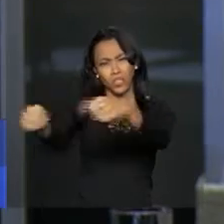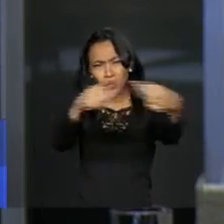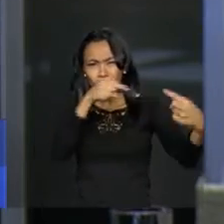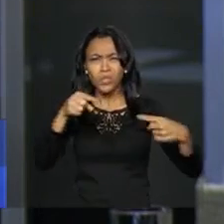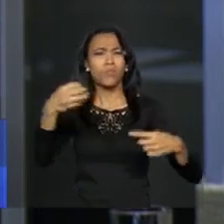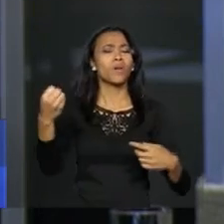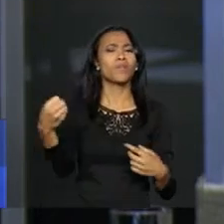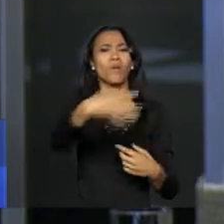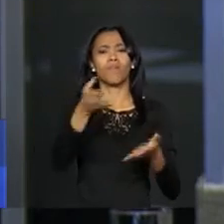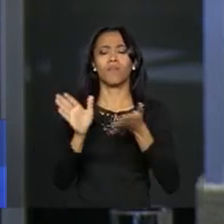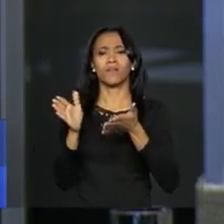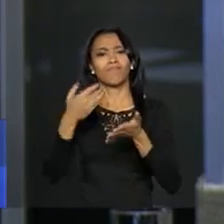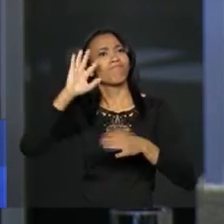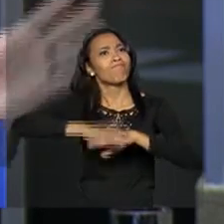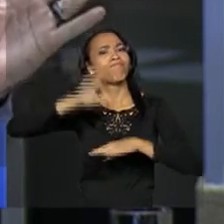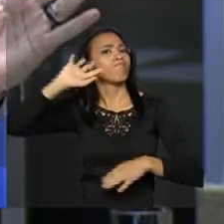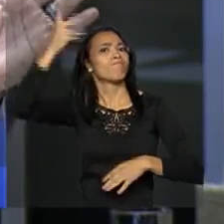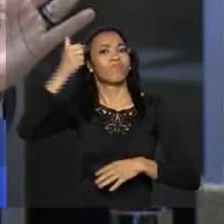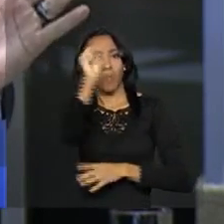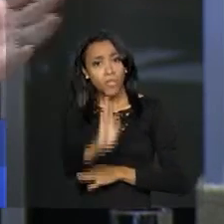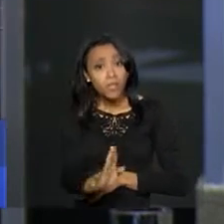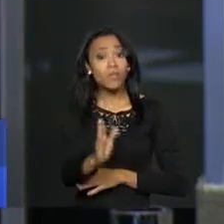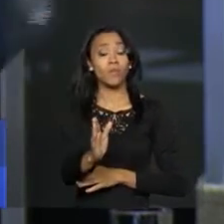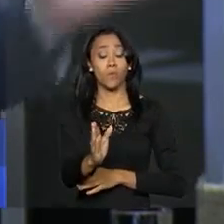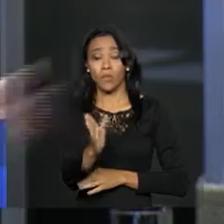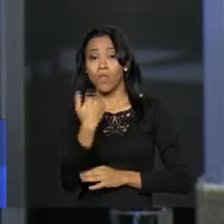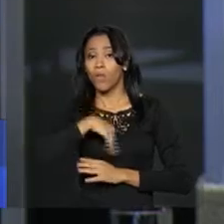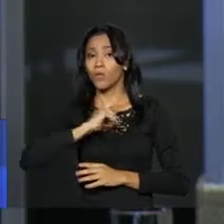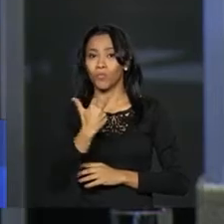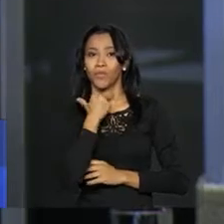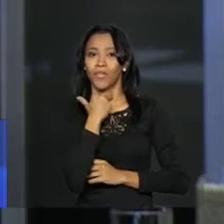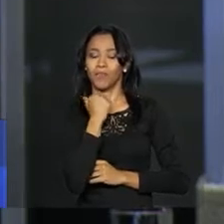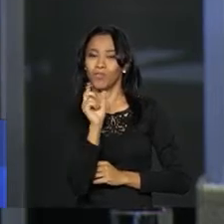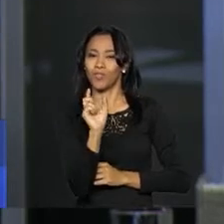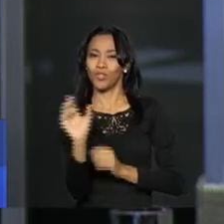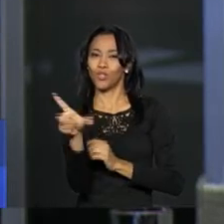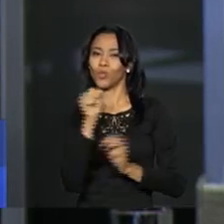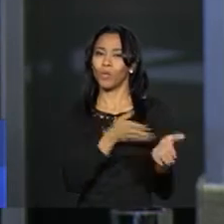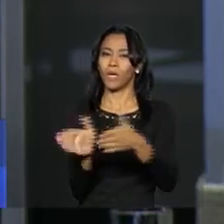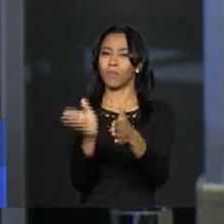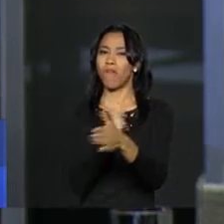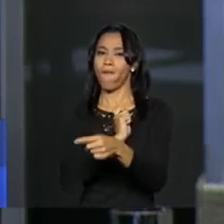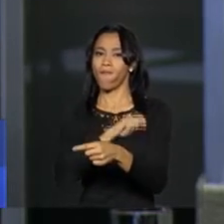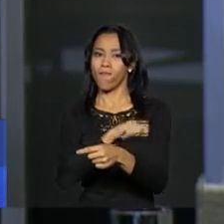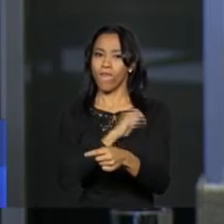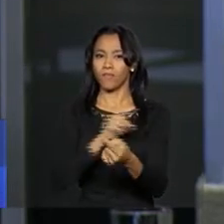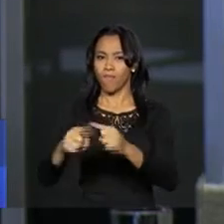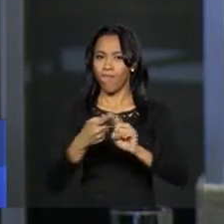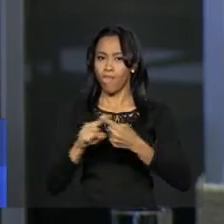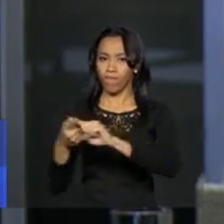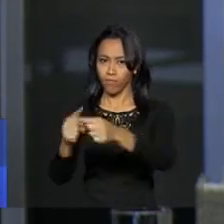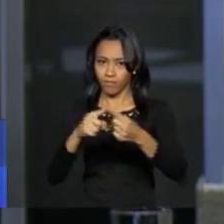uma outra saída para o Brasil. Nós não podemos enveredar por esse caminho da maldade. Esse caminho que só